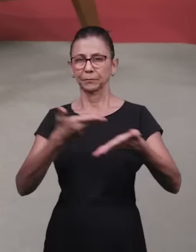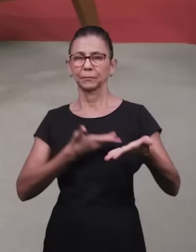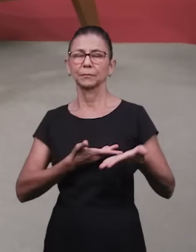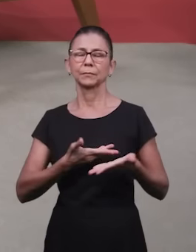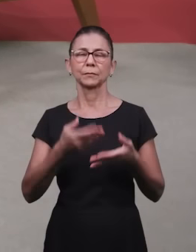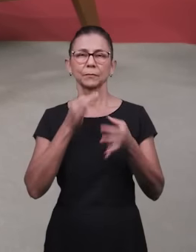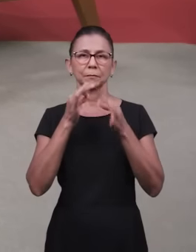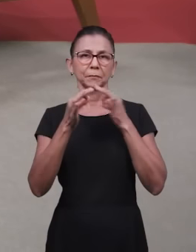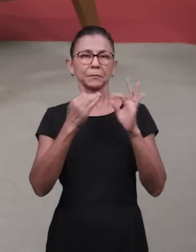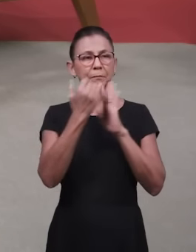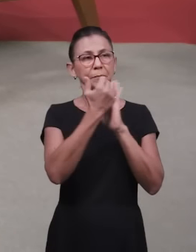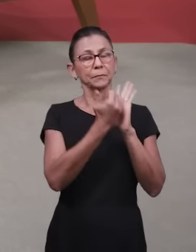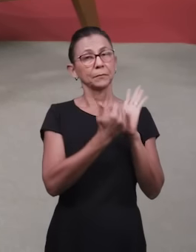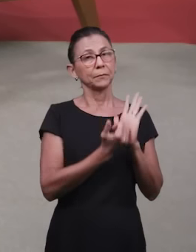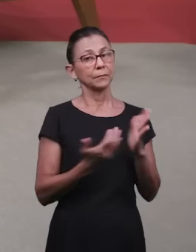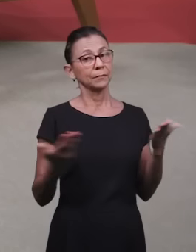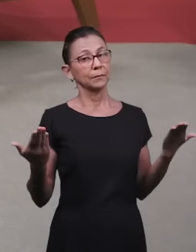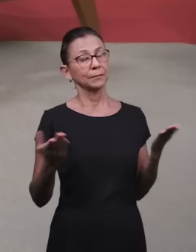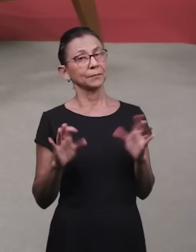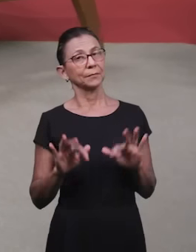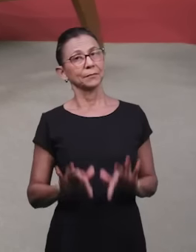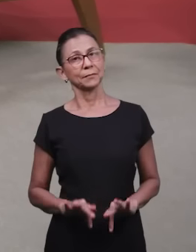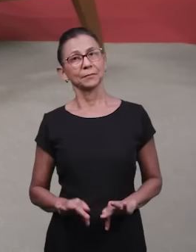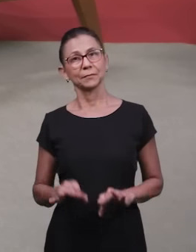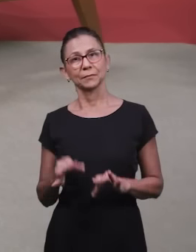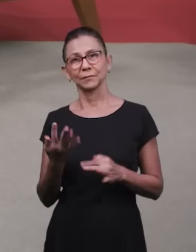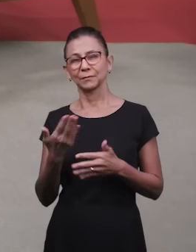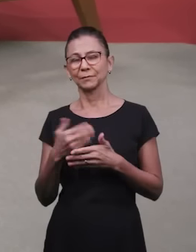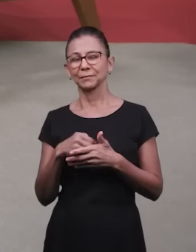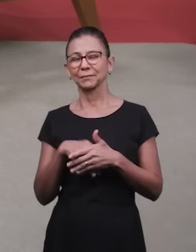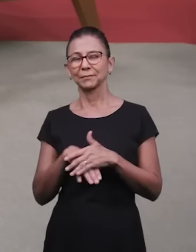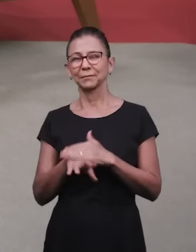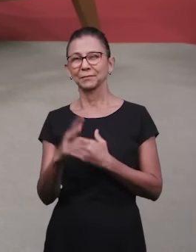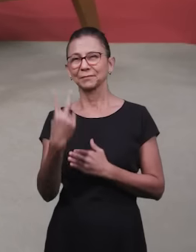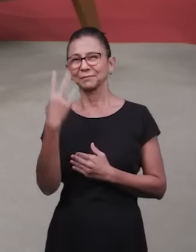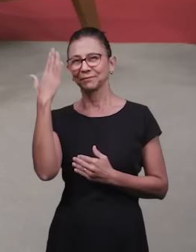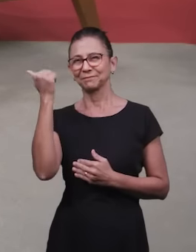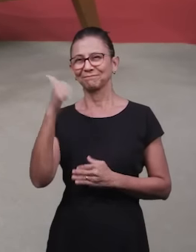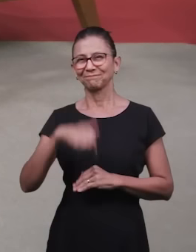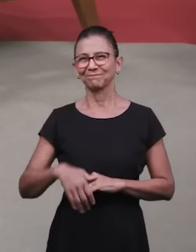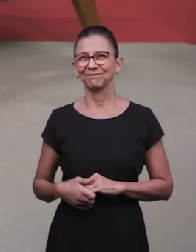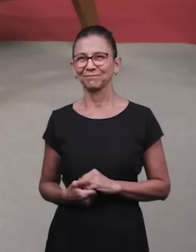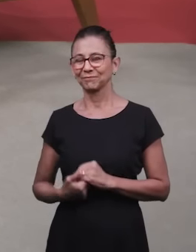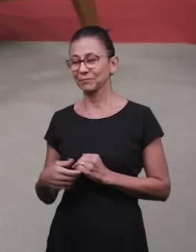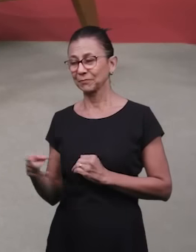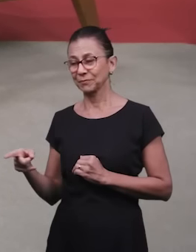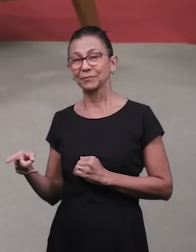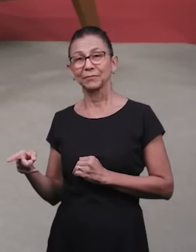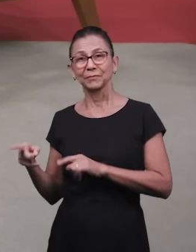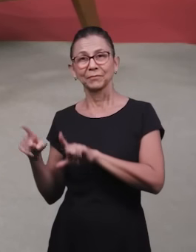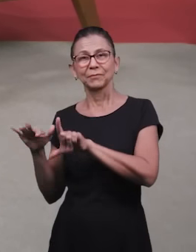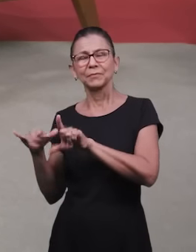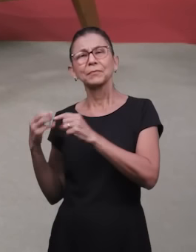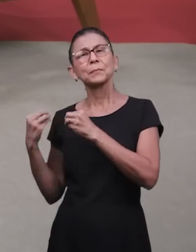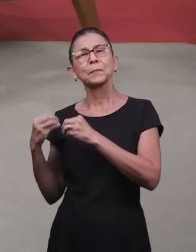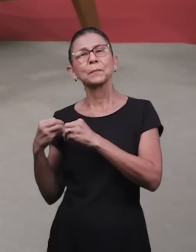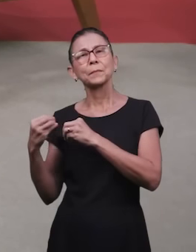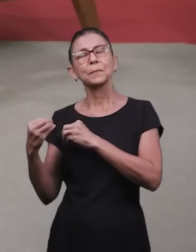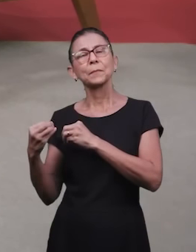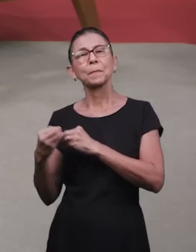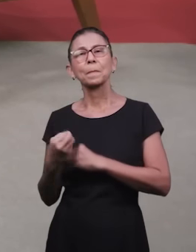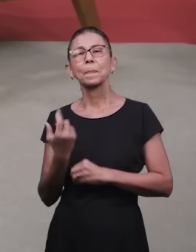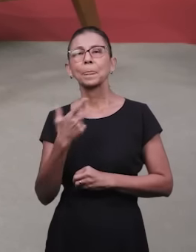falar sobre o programa, a importância do programa. E agora no final, você que está acostumado a assistir já sabe, esse outro QR Code está aparecendo aí, é para